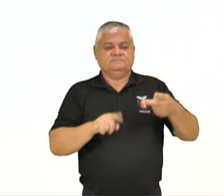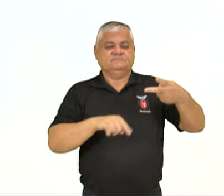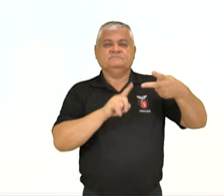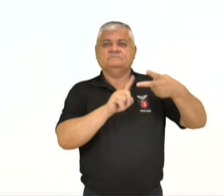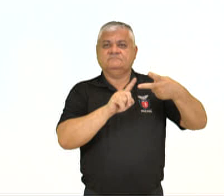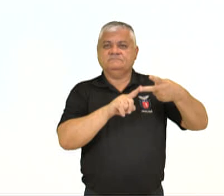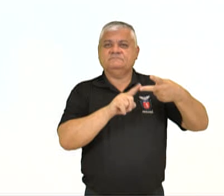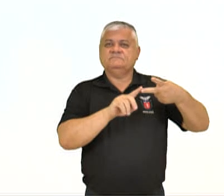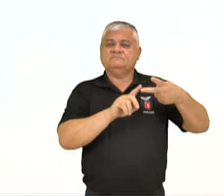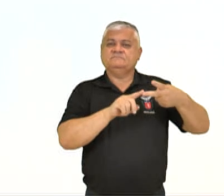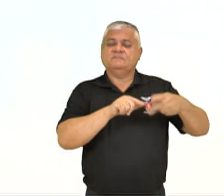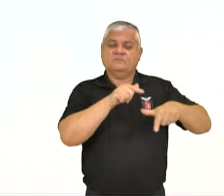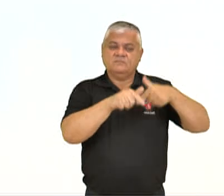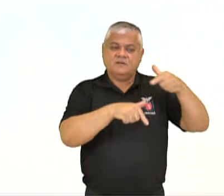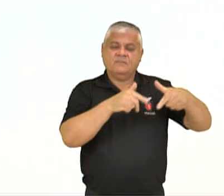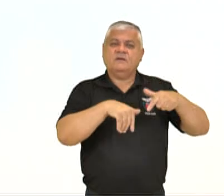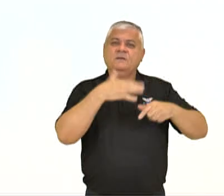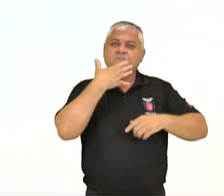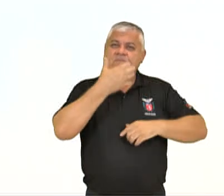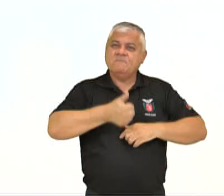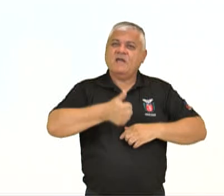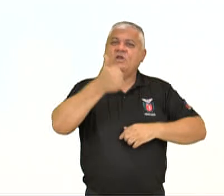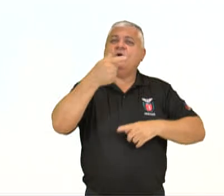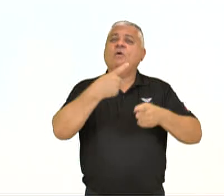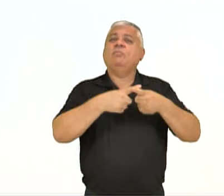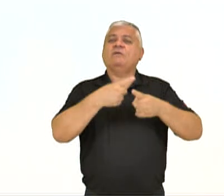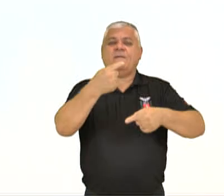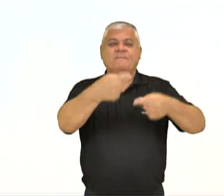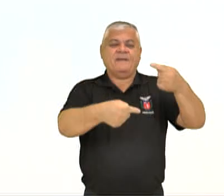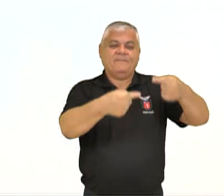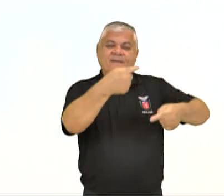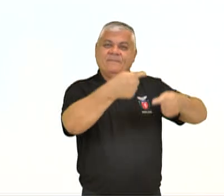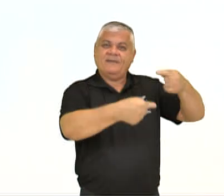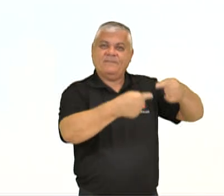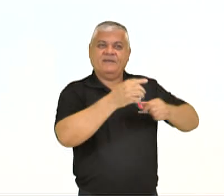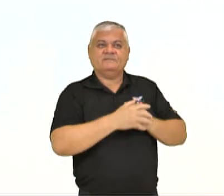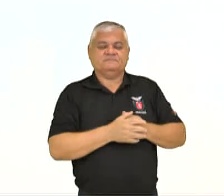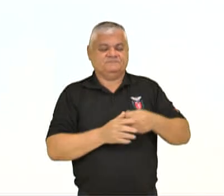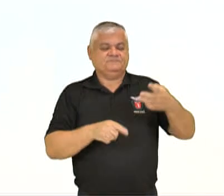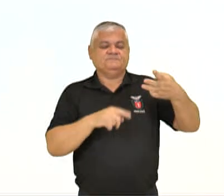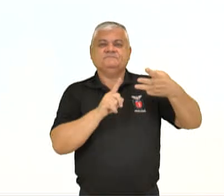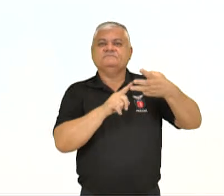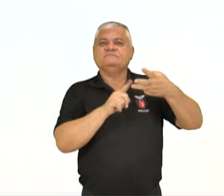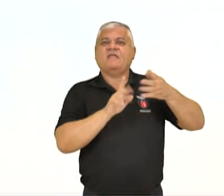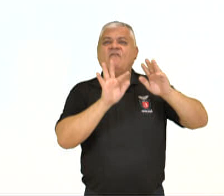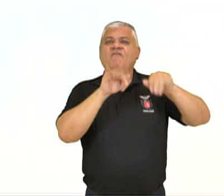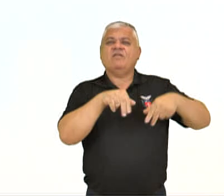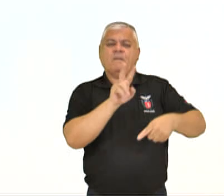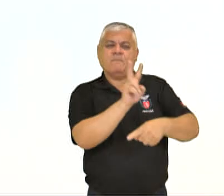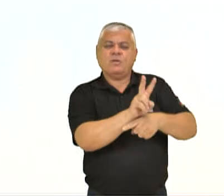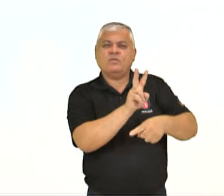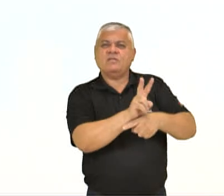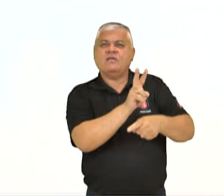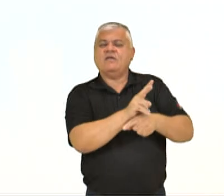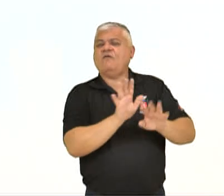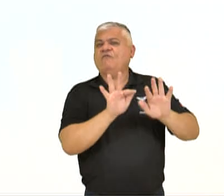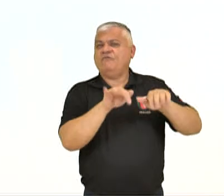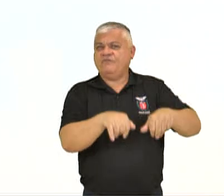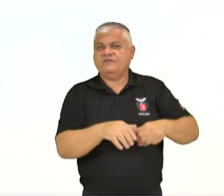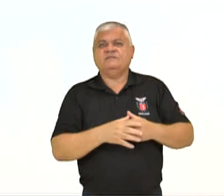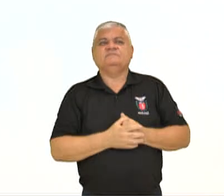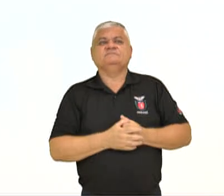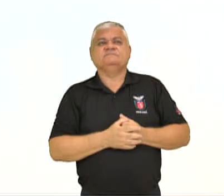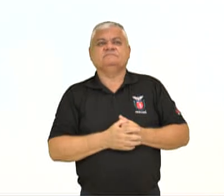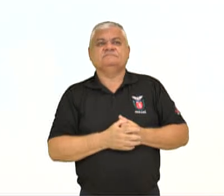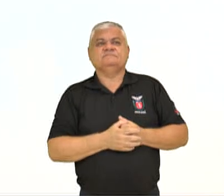dos serviços com a competitividade. O fim do protecionismo e das barreiras